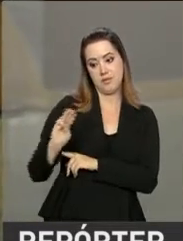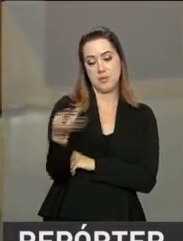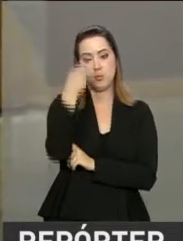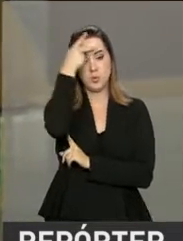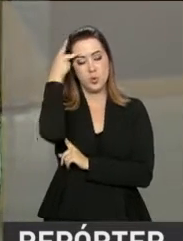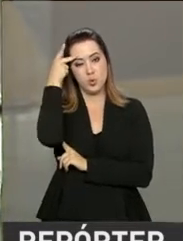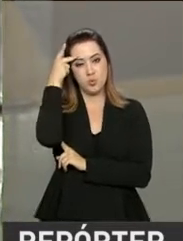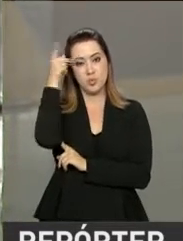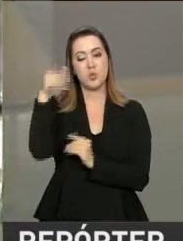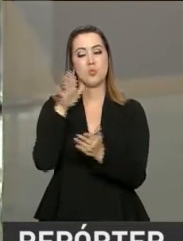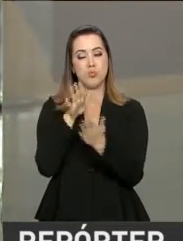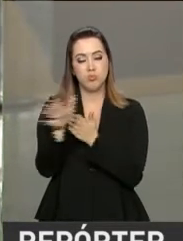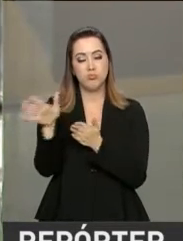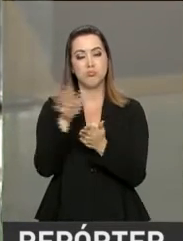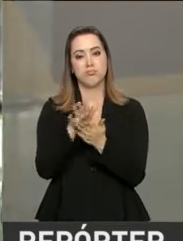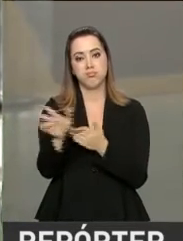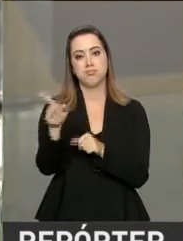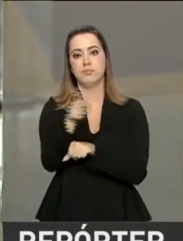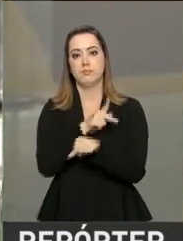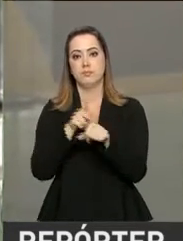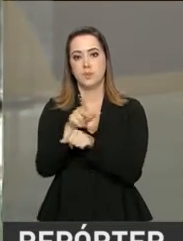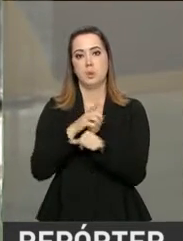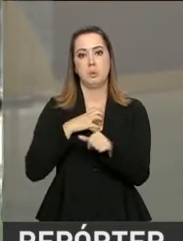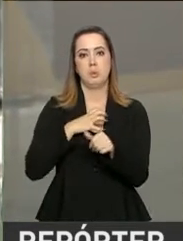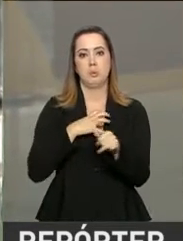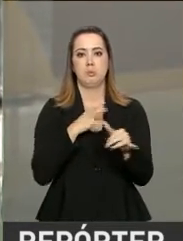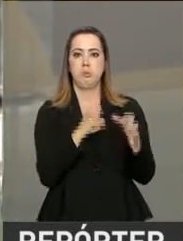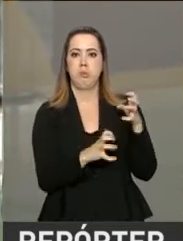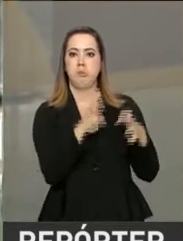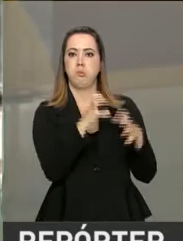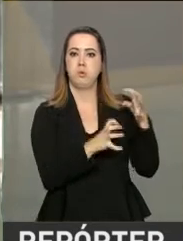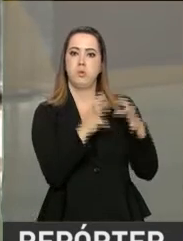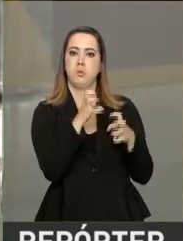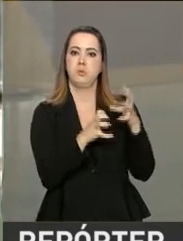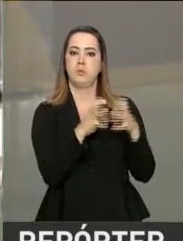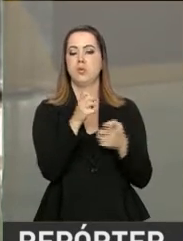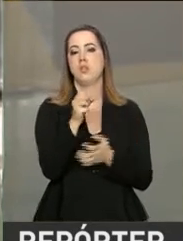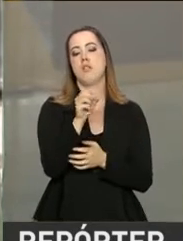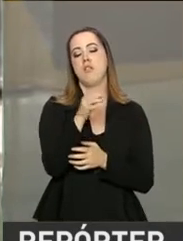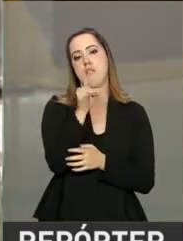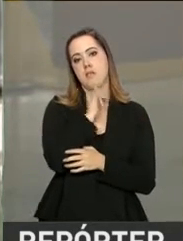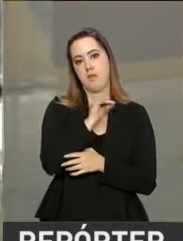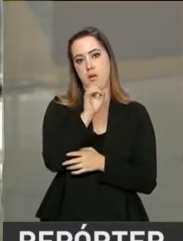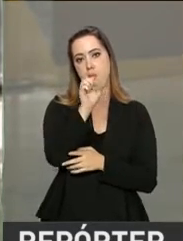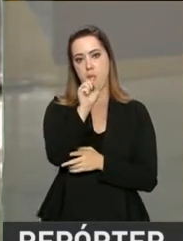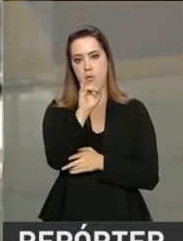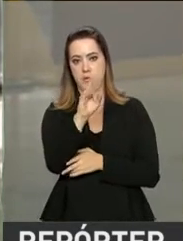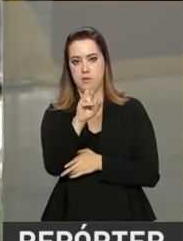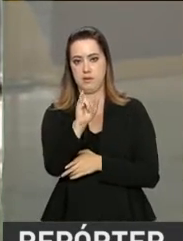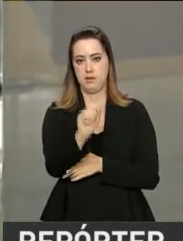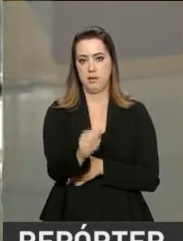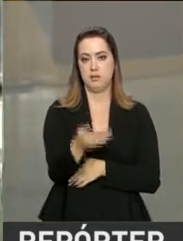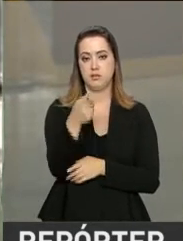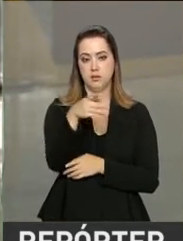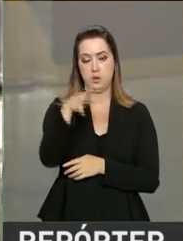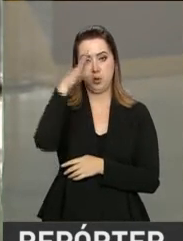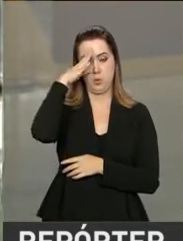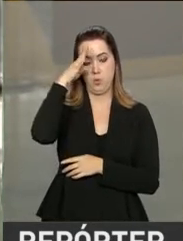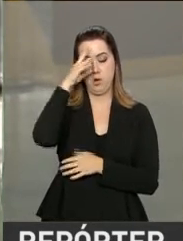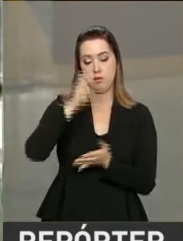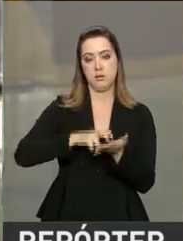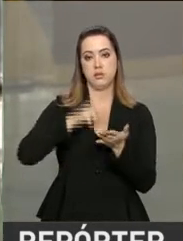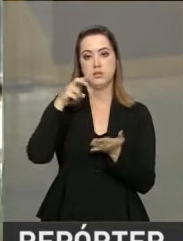principalmente por conta de guerras civis como por exemplo a guerra na síria e na quarta feira pela manhã o presidente